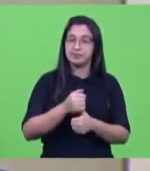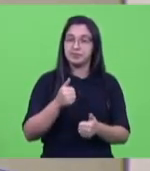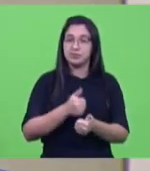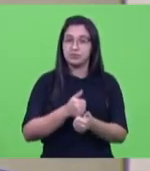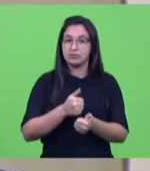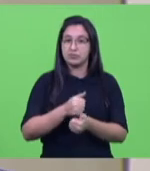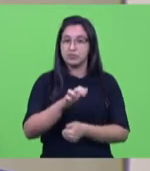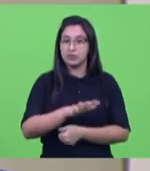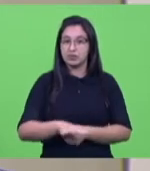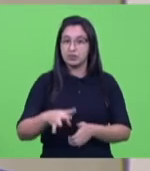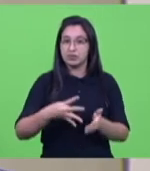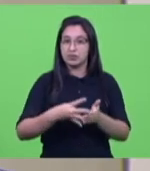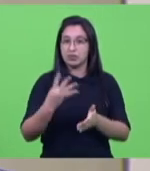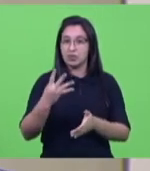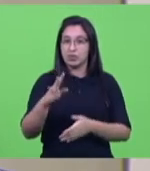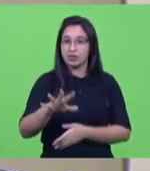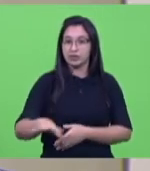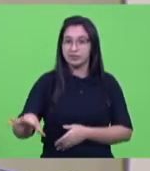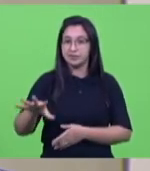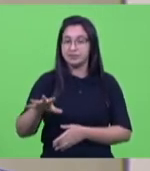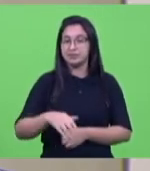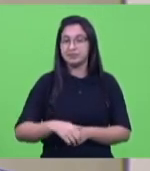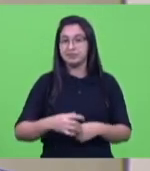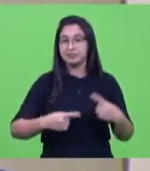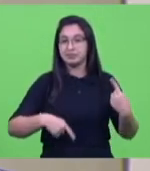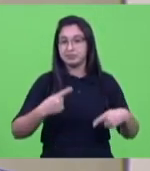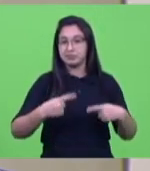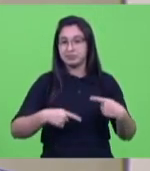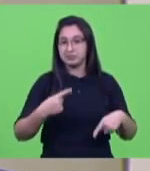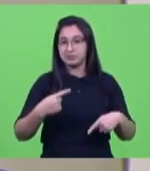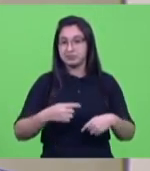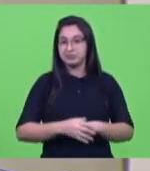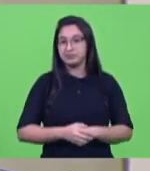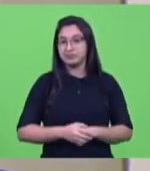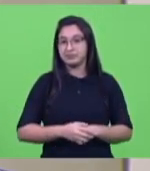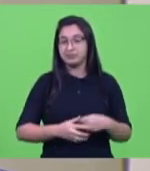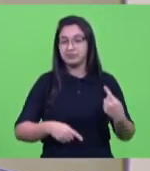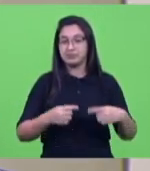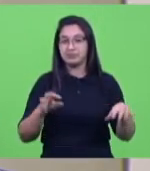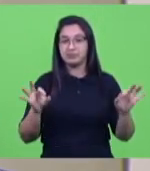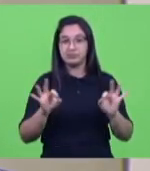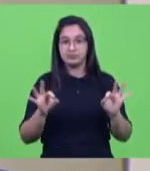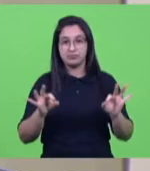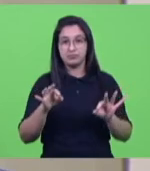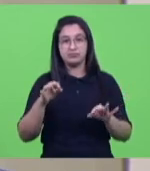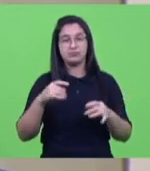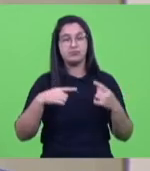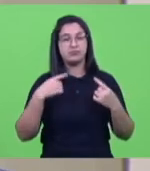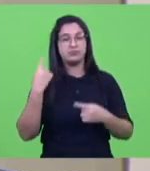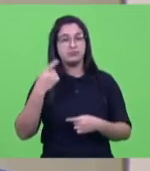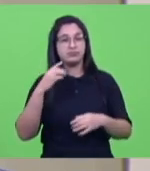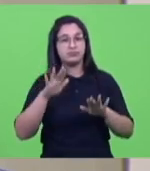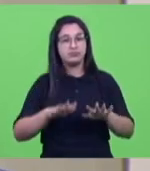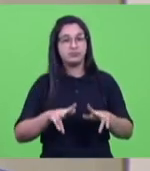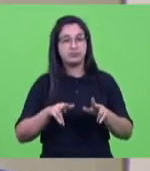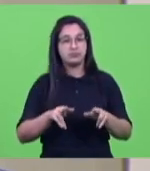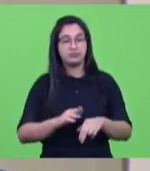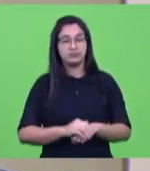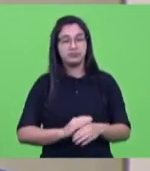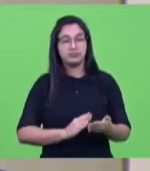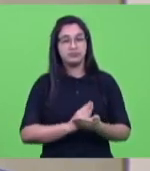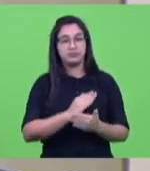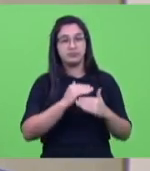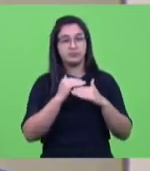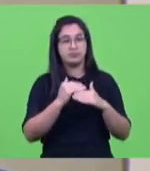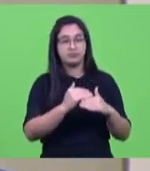da 4ª Região. É em discussão. Não havendo quem queira discutir em votação, deputados que aprovam, permaneçam como se encontra. Aprovado